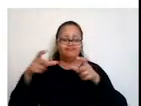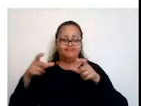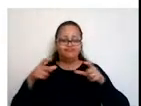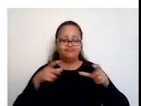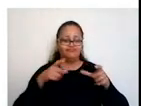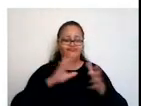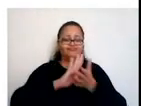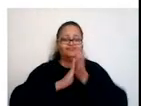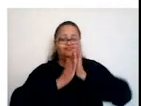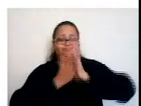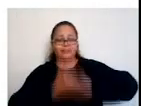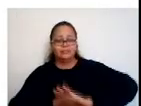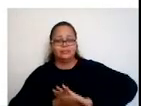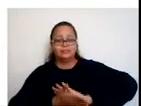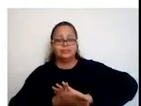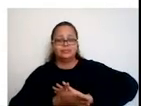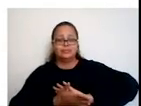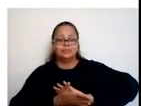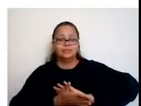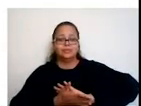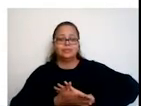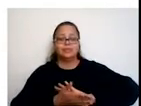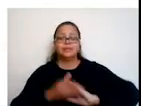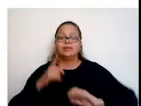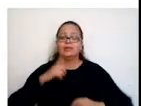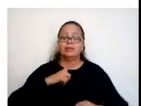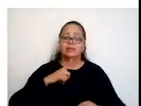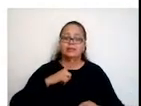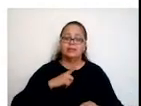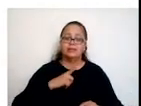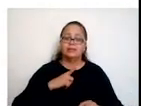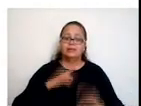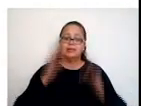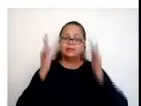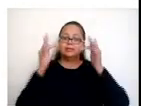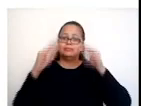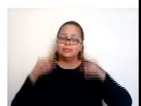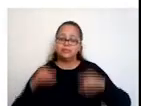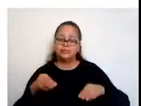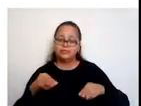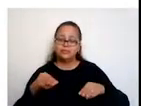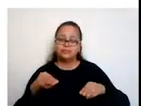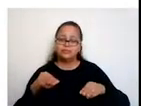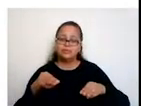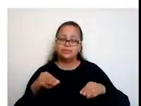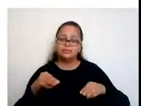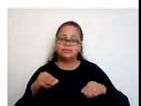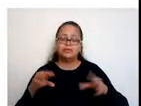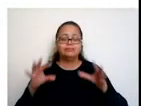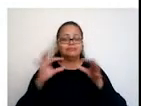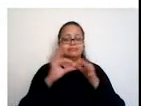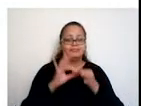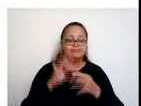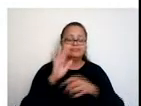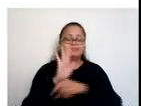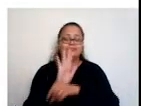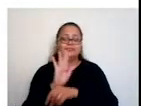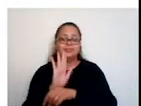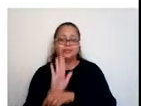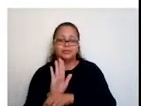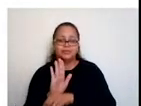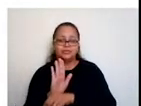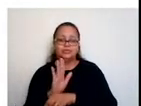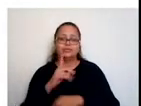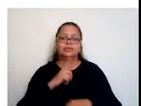foram derrubados. Com isso, por exemplo, temos o fim de antigas relações de vizinhança, de